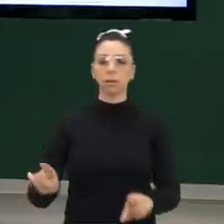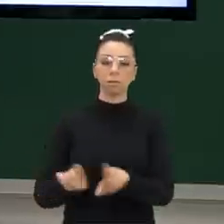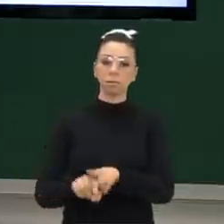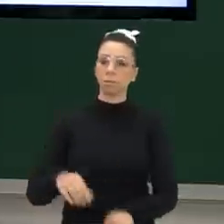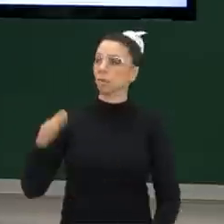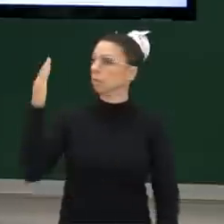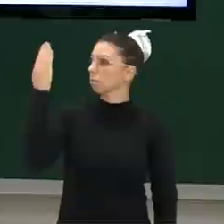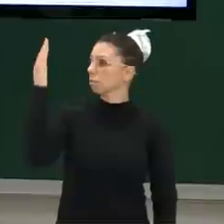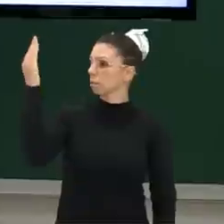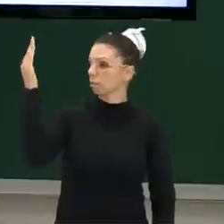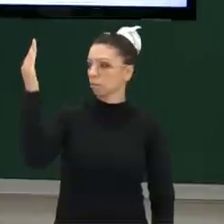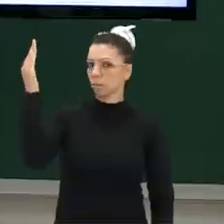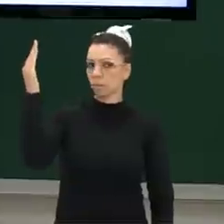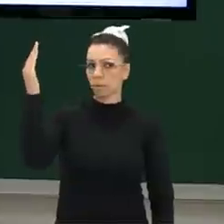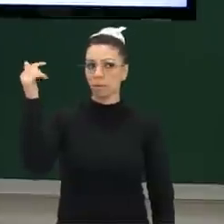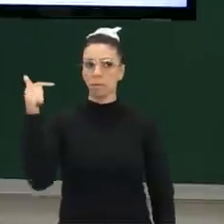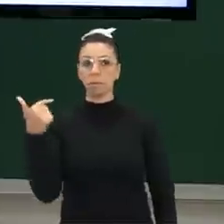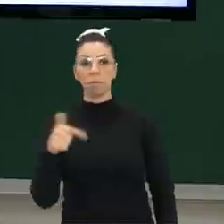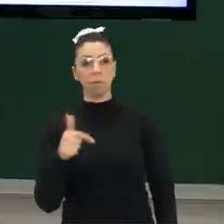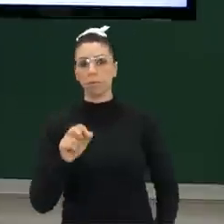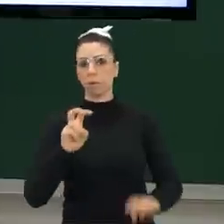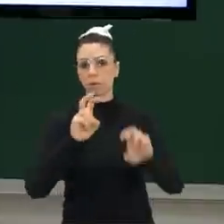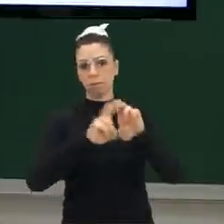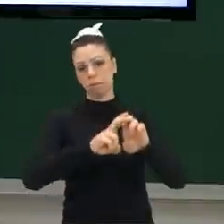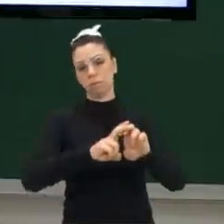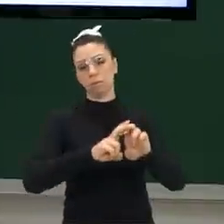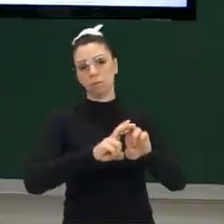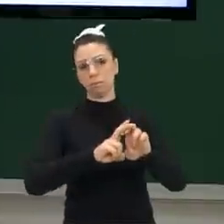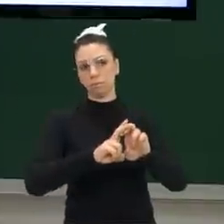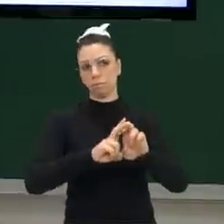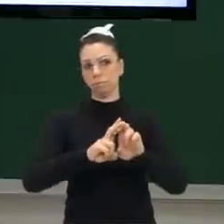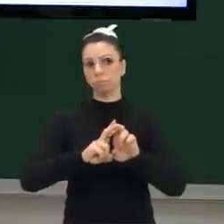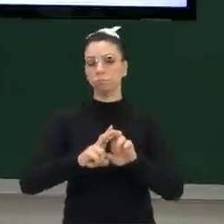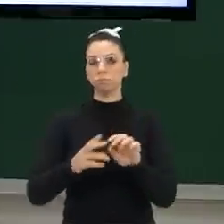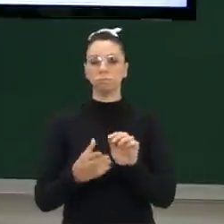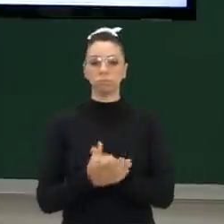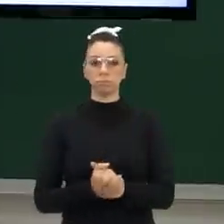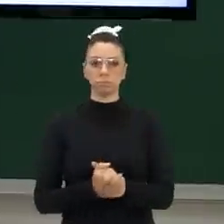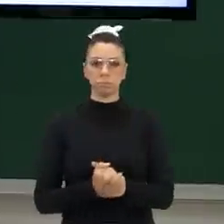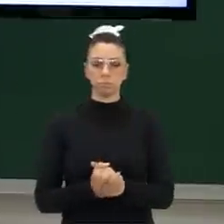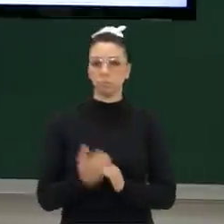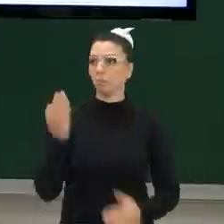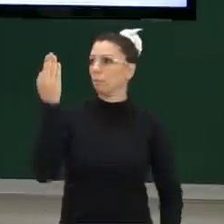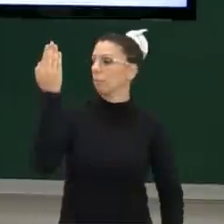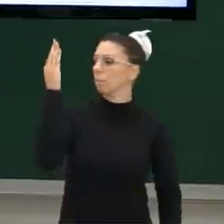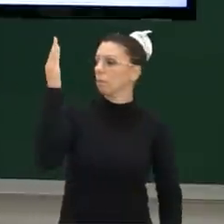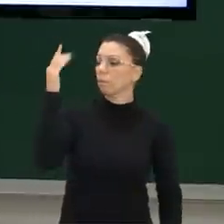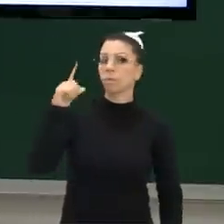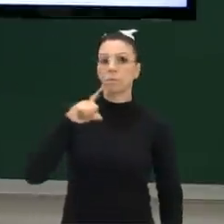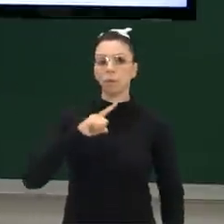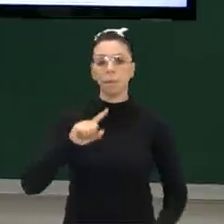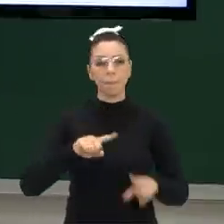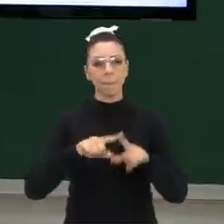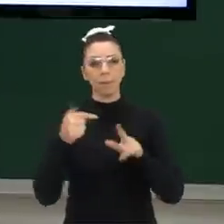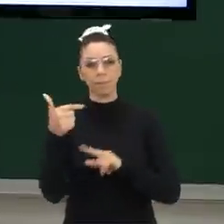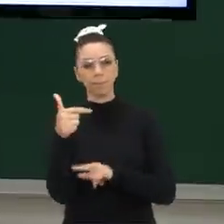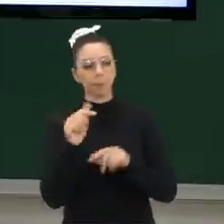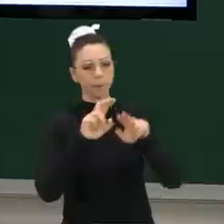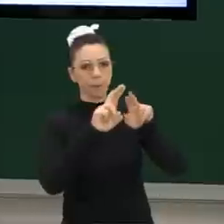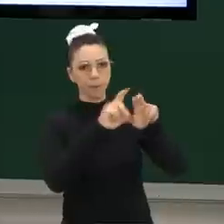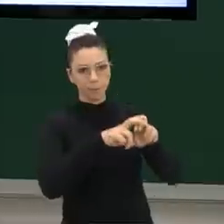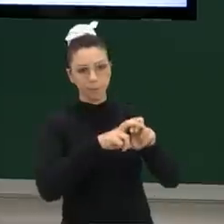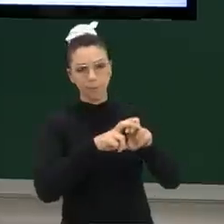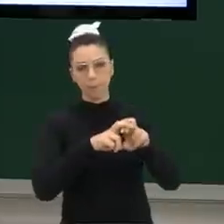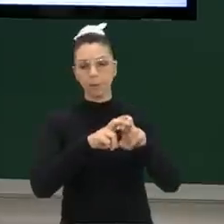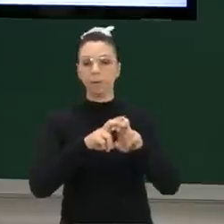espelho. Nós não temos uma cadeira. Mirror nós tínhamos, que é o espelho. Mas não tínhamos a cadeira,